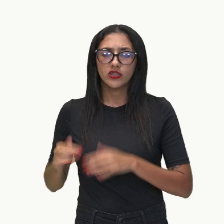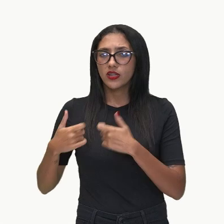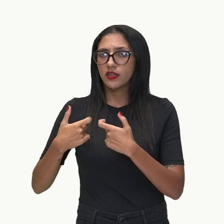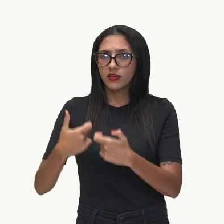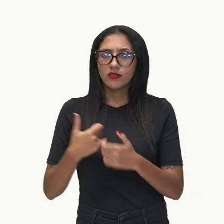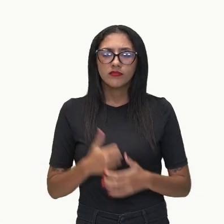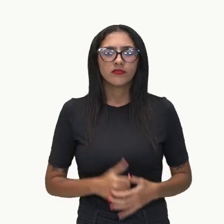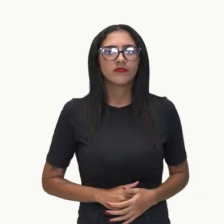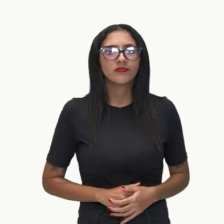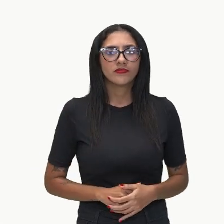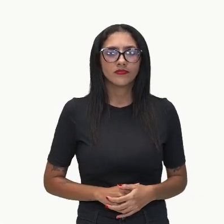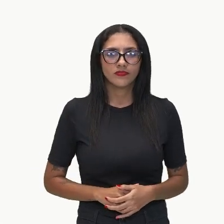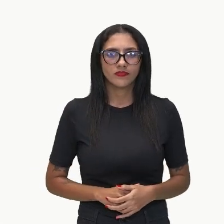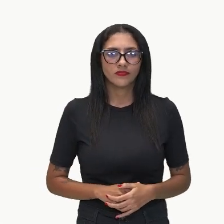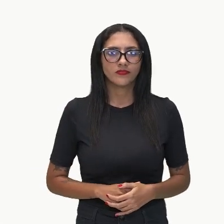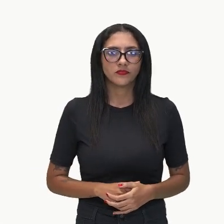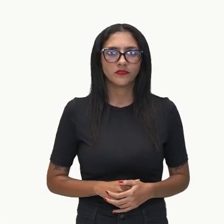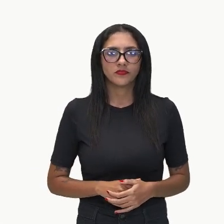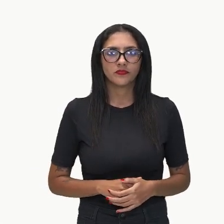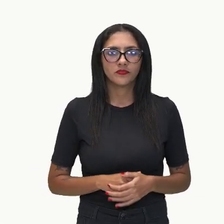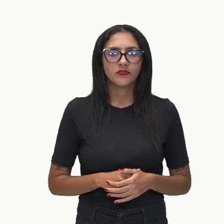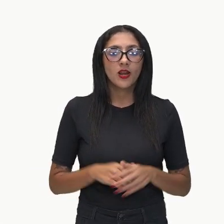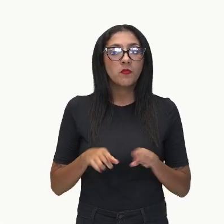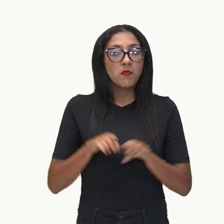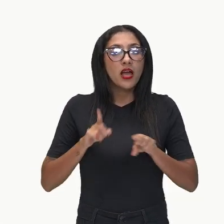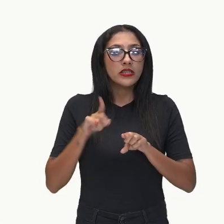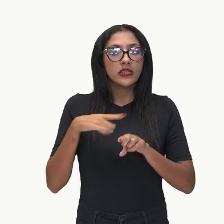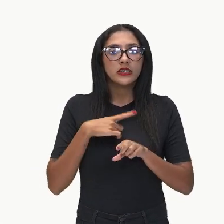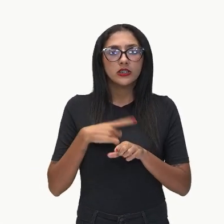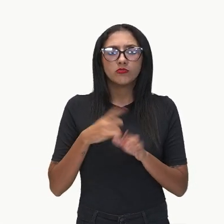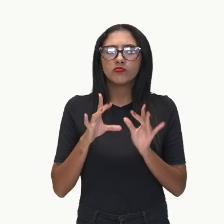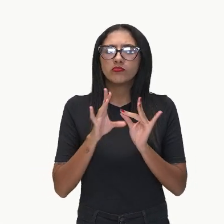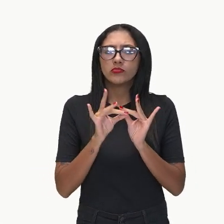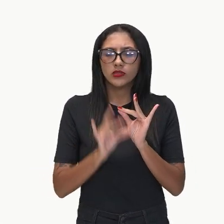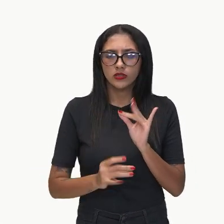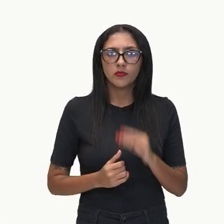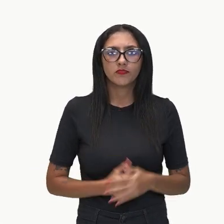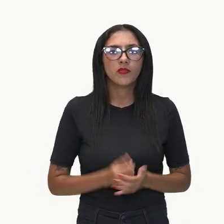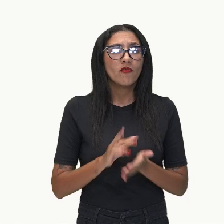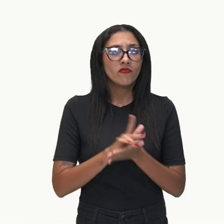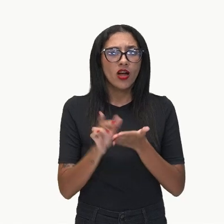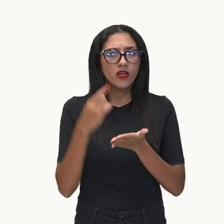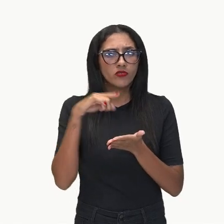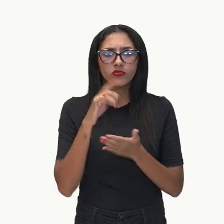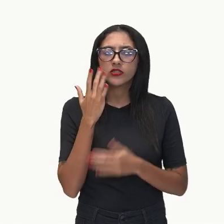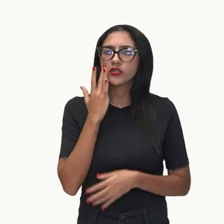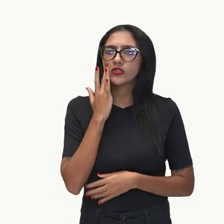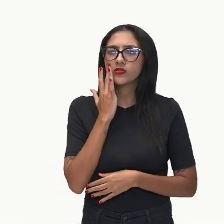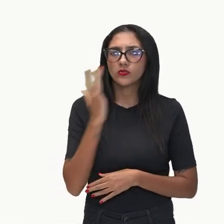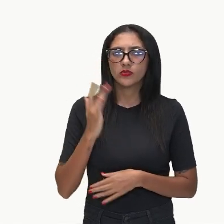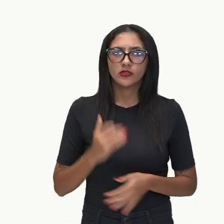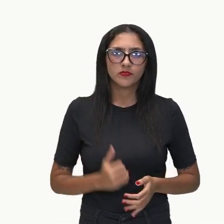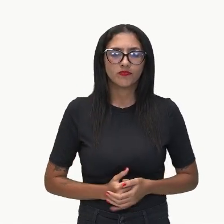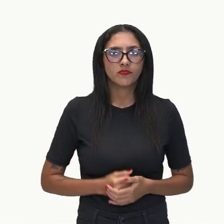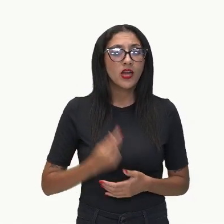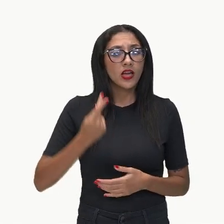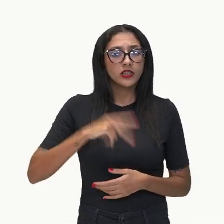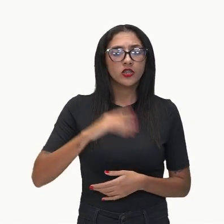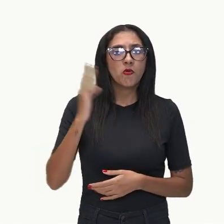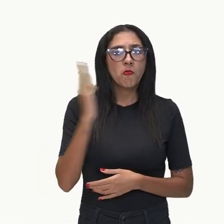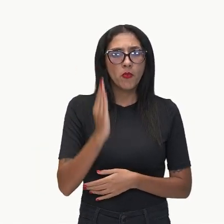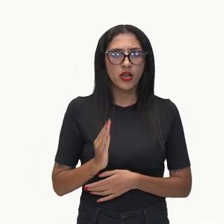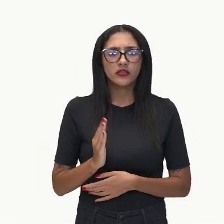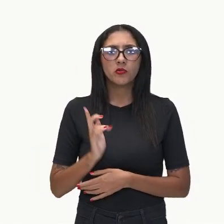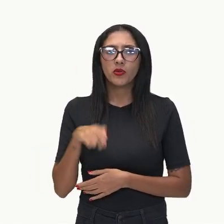1945. E aqui tem um detalhe, gente. Muitas pessoas não sabem que o Brasil